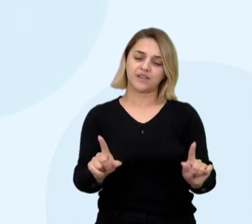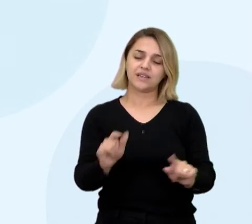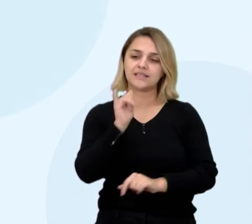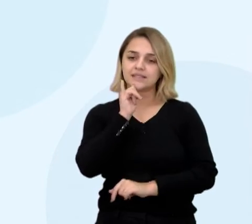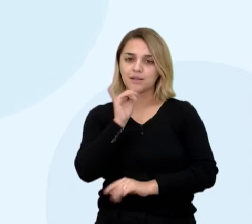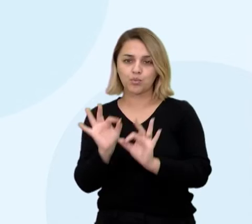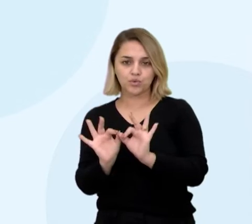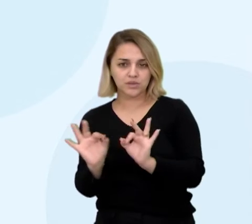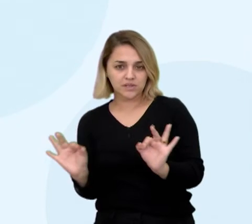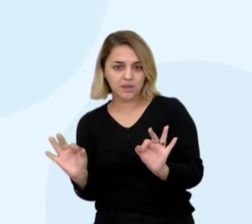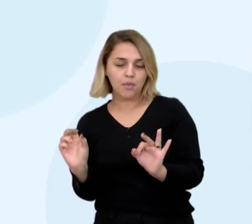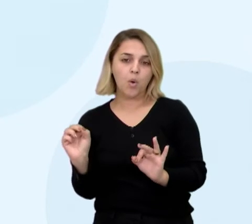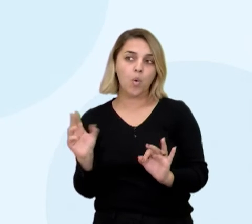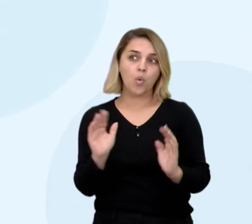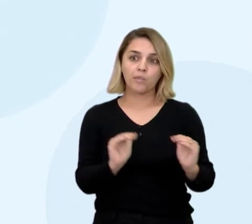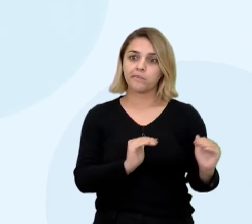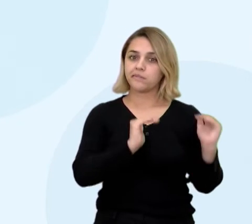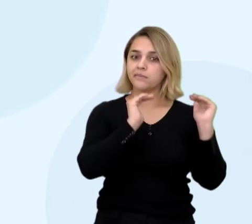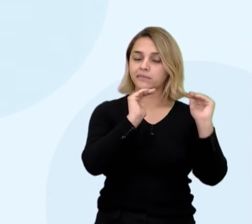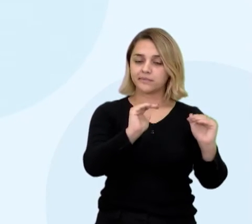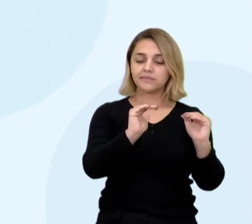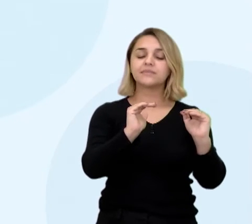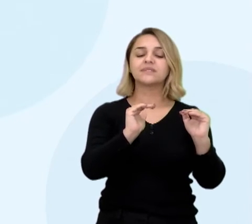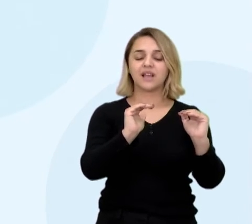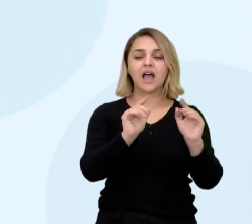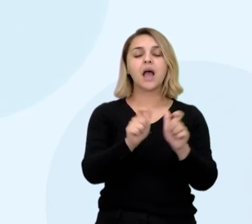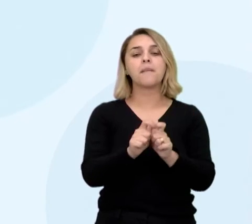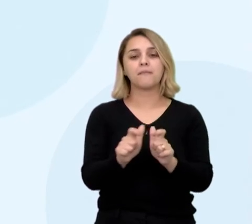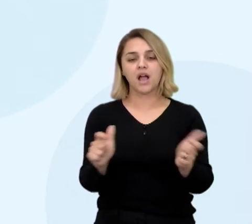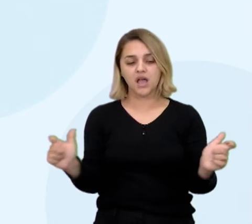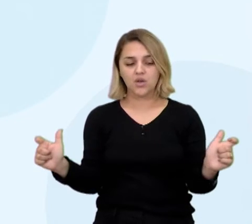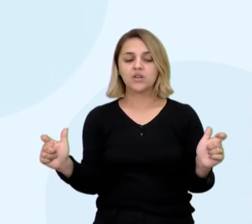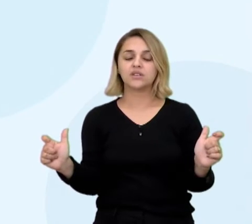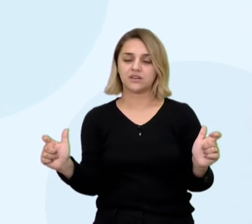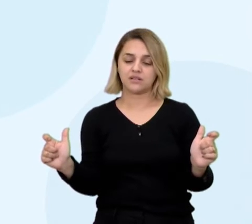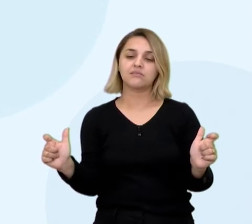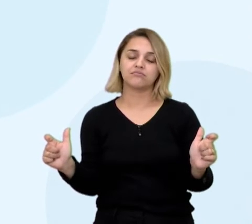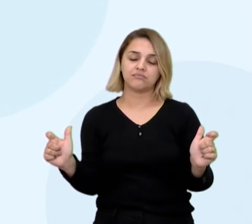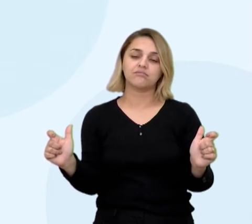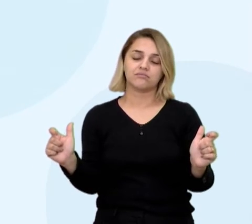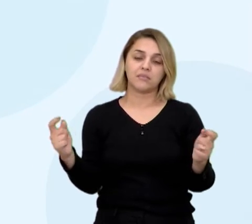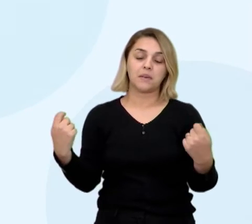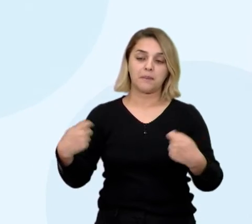e da maioria absoluta, a maioria qualificada requer